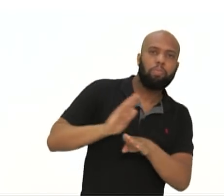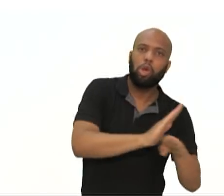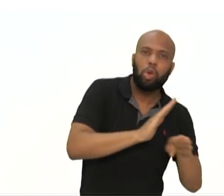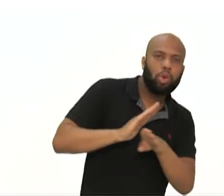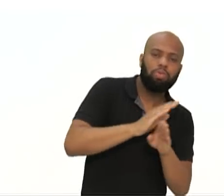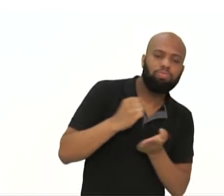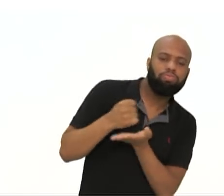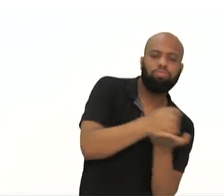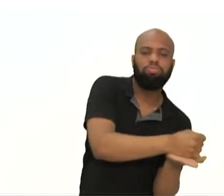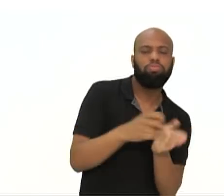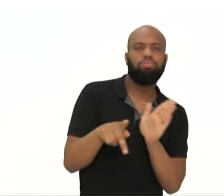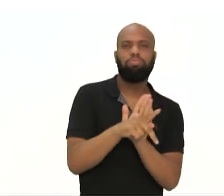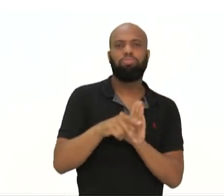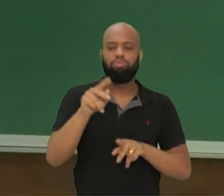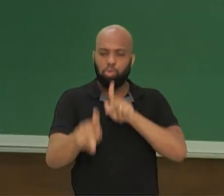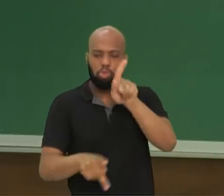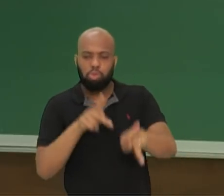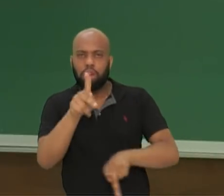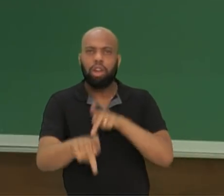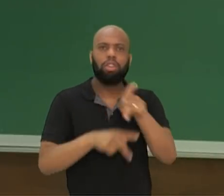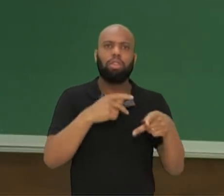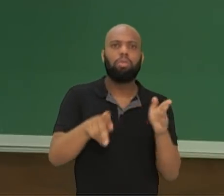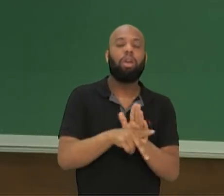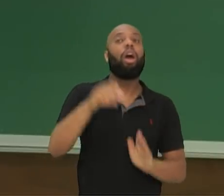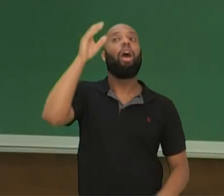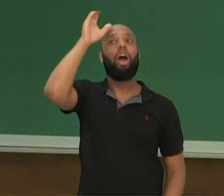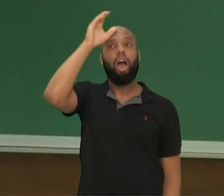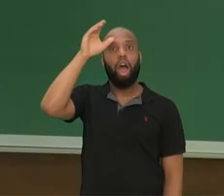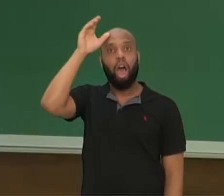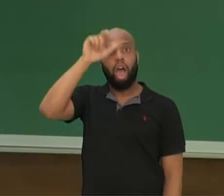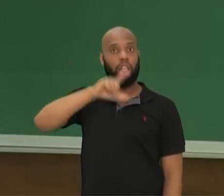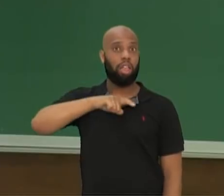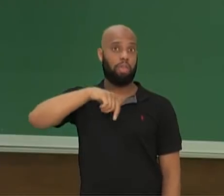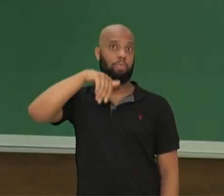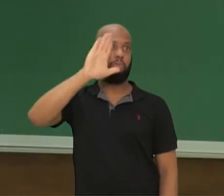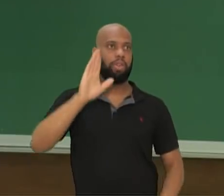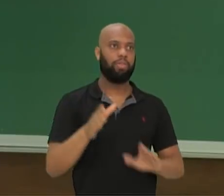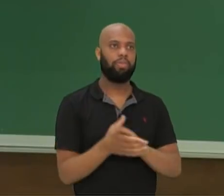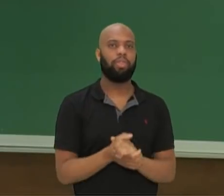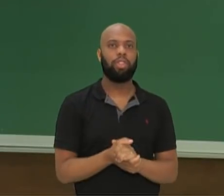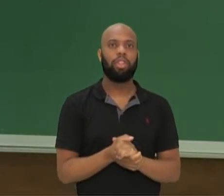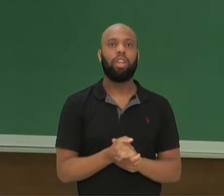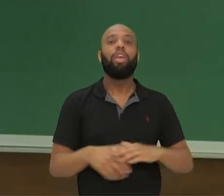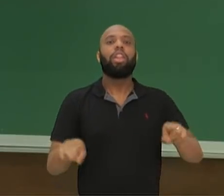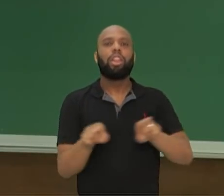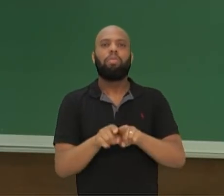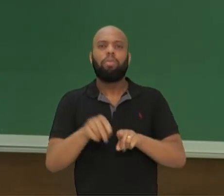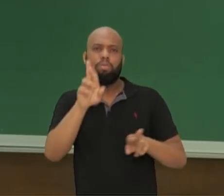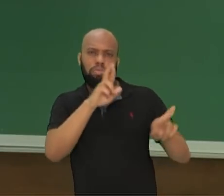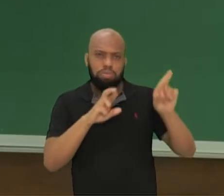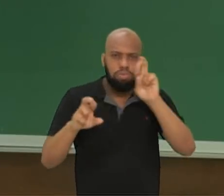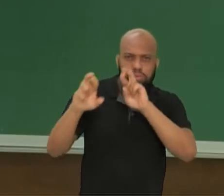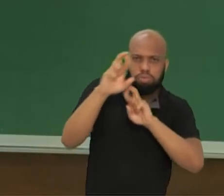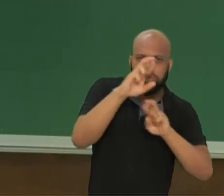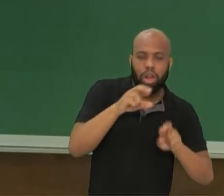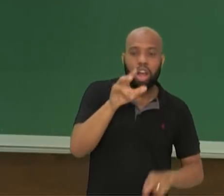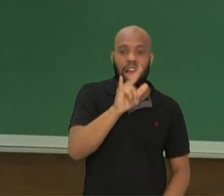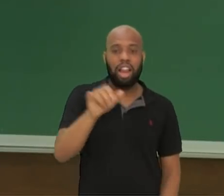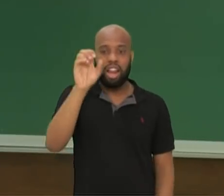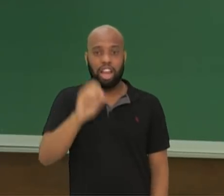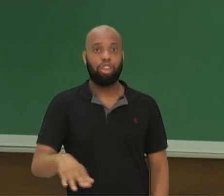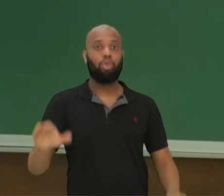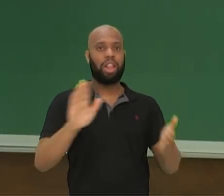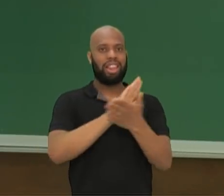deu grande demonstração de poder de conscientização. A nossa fiscalização do lixo zero,